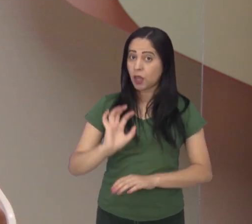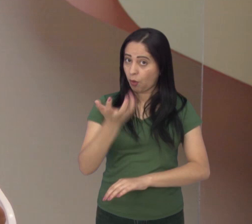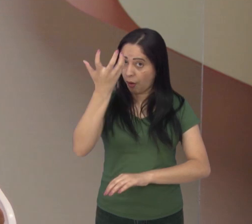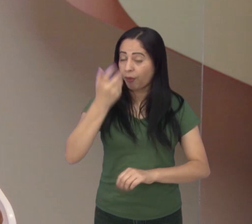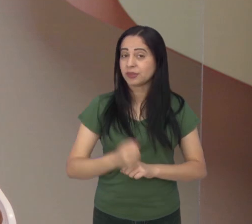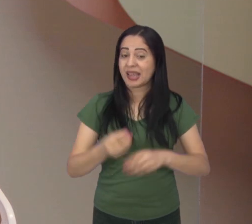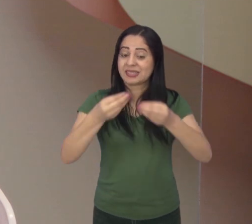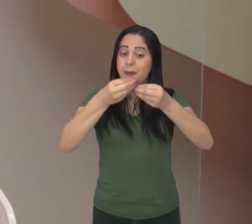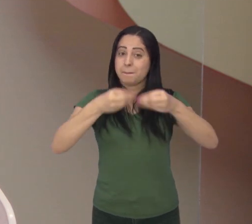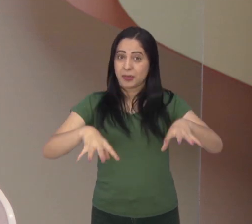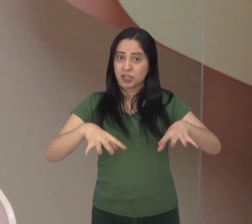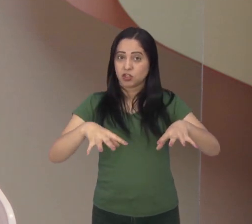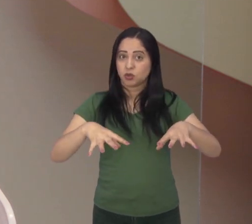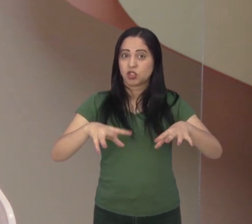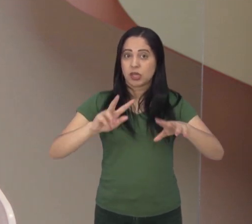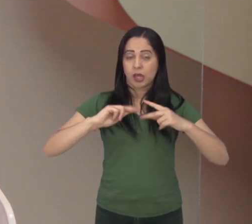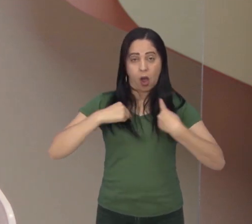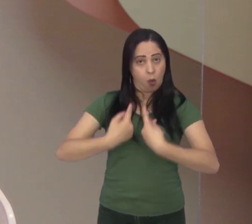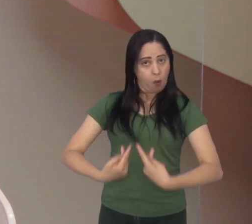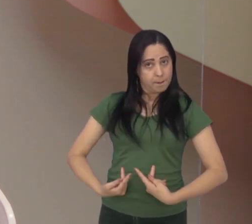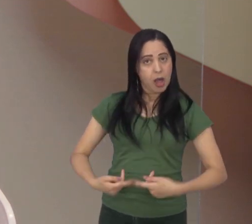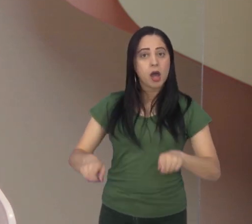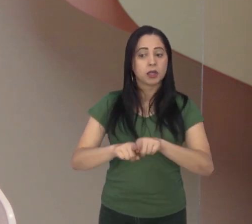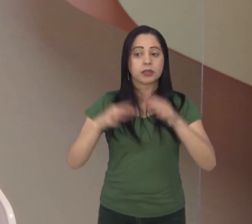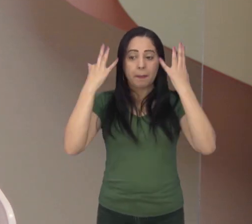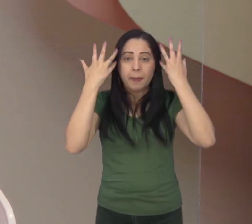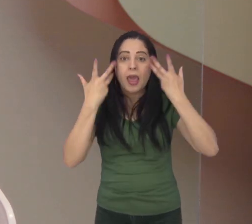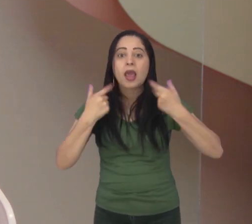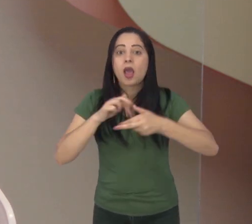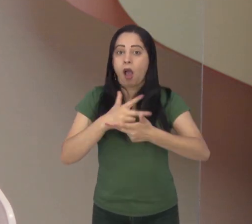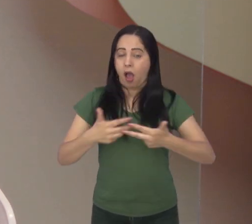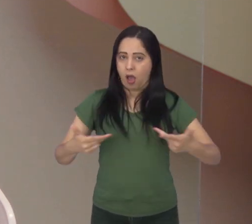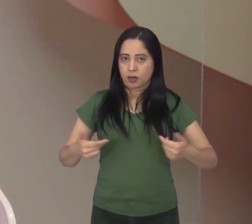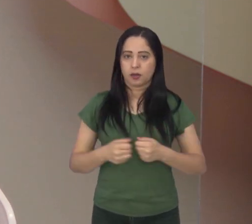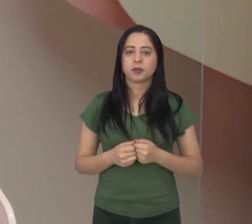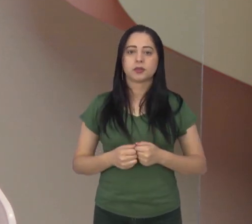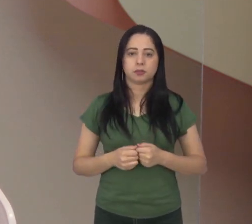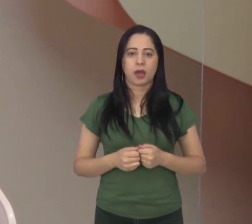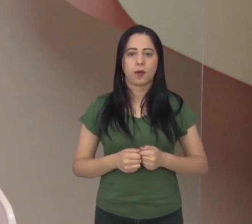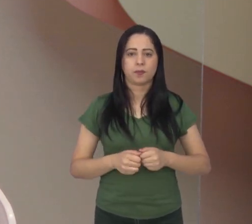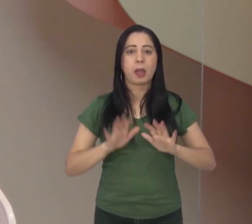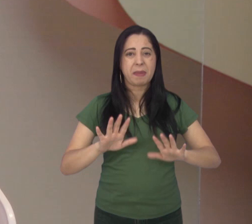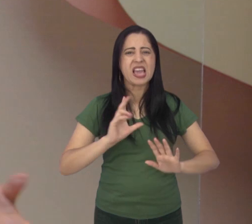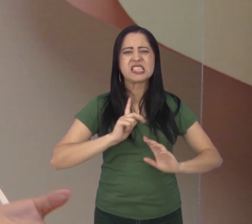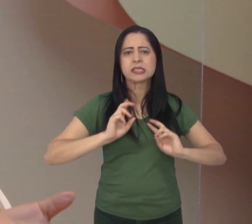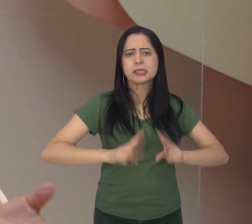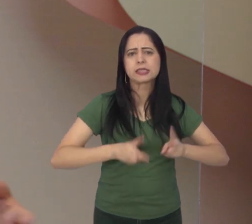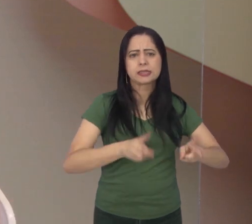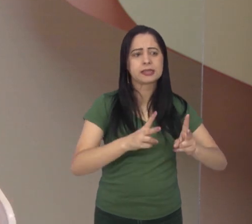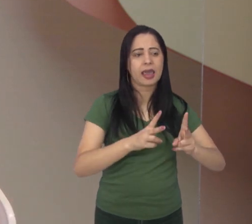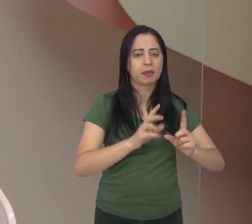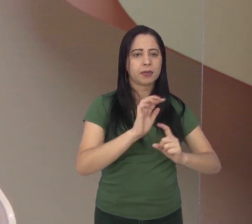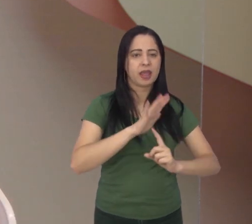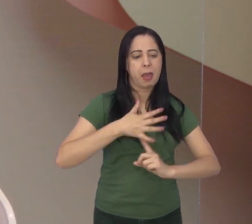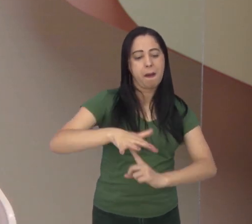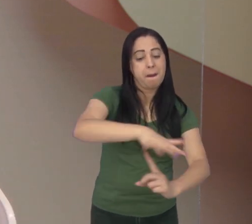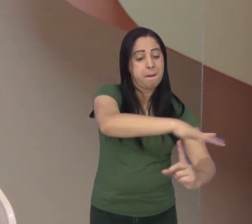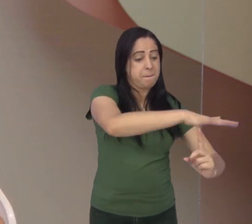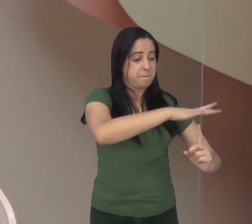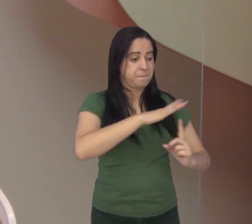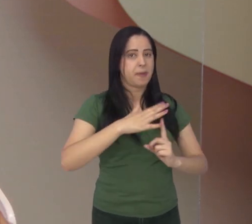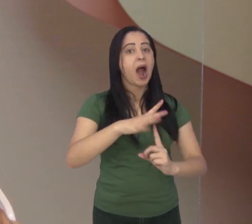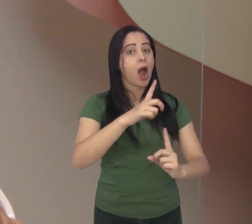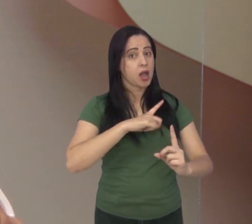podem ser prejudiciais aos seres humanos e aos animais. Elas são encontradas frequentemente em jardins e parques,